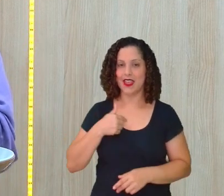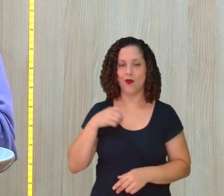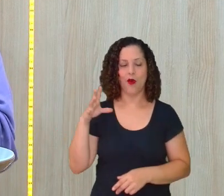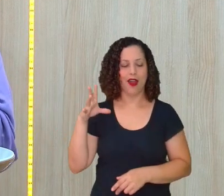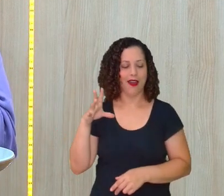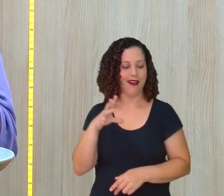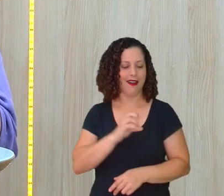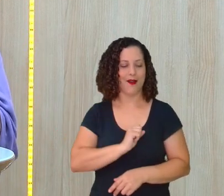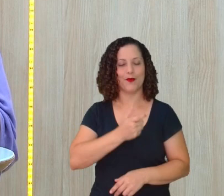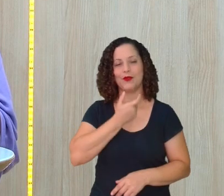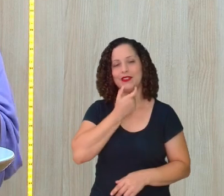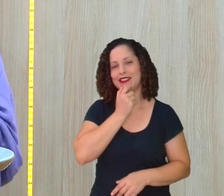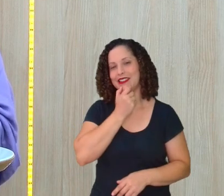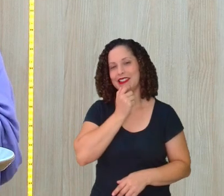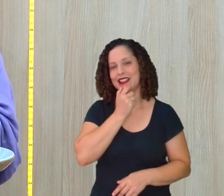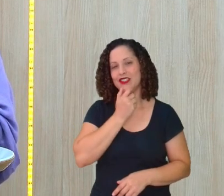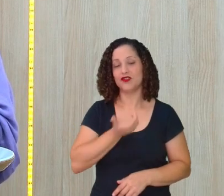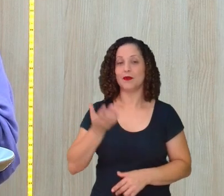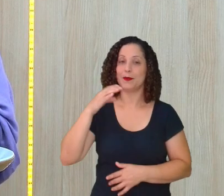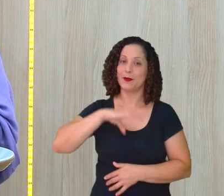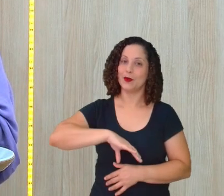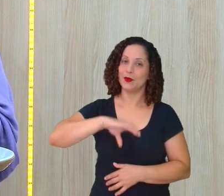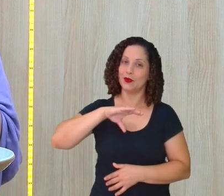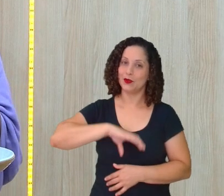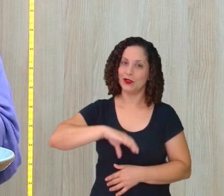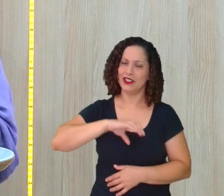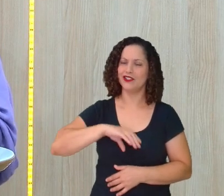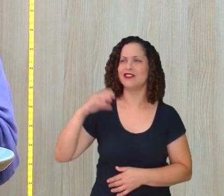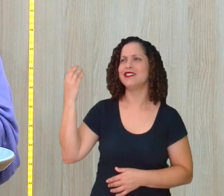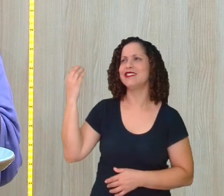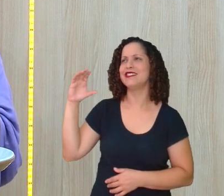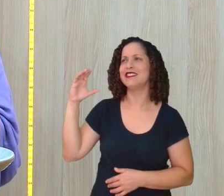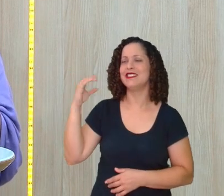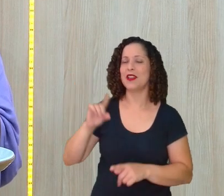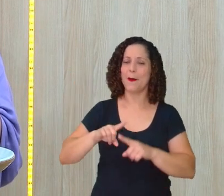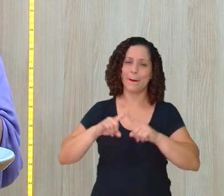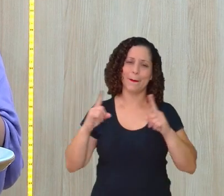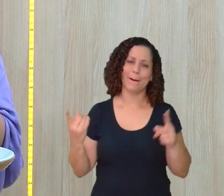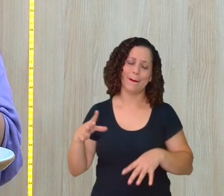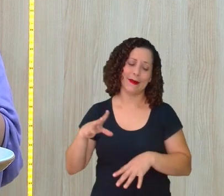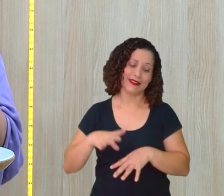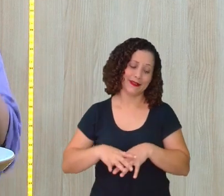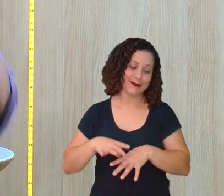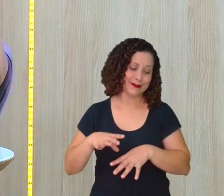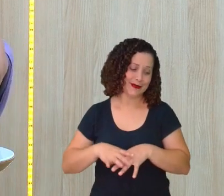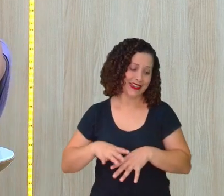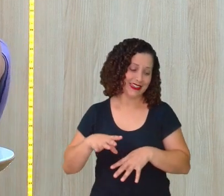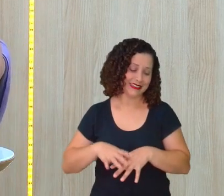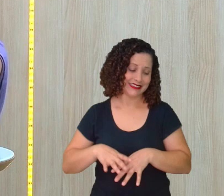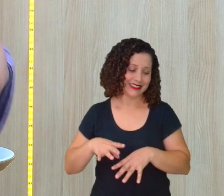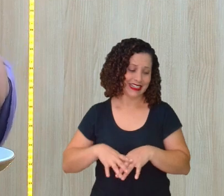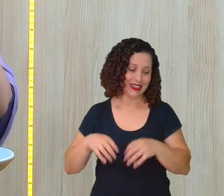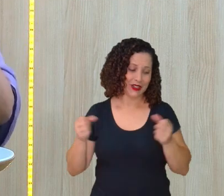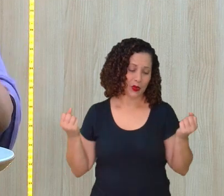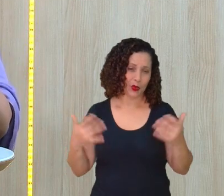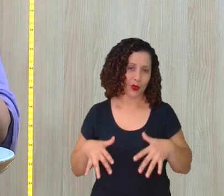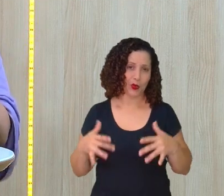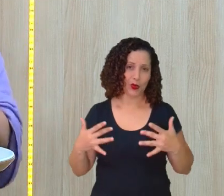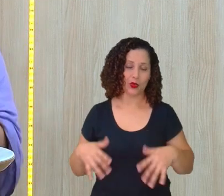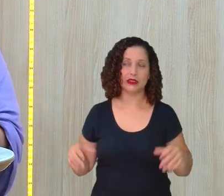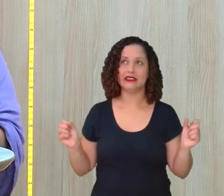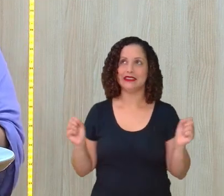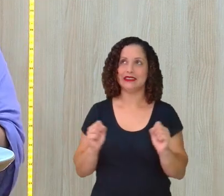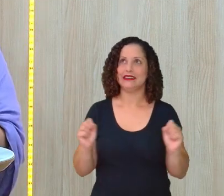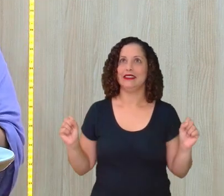inglês, português, ai, meu Deus, ciências, mas matemática eu sempre tive que me desesperar,